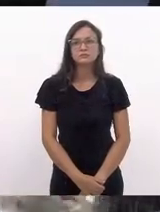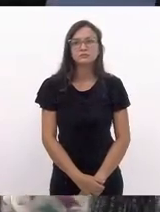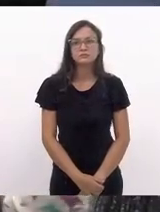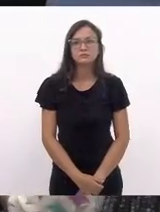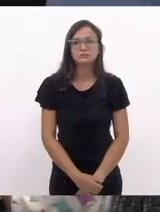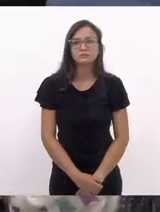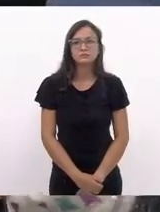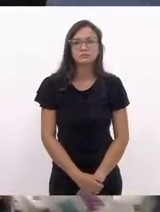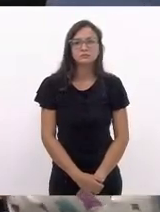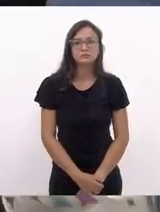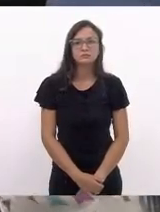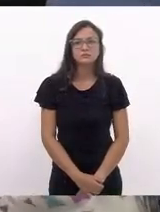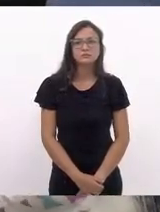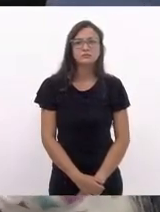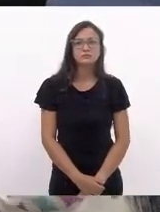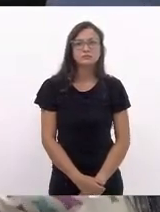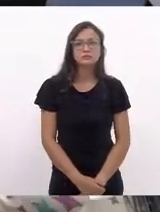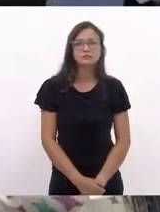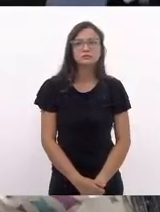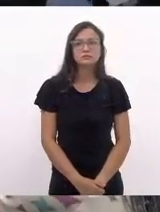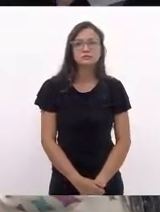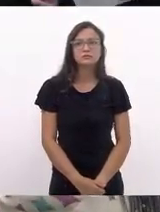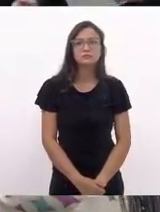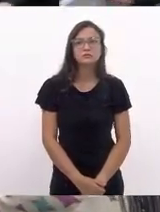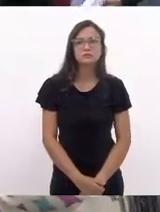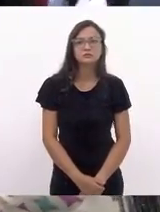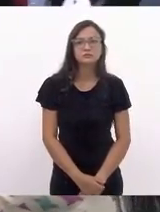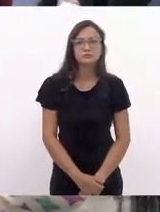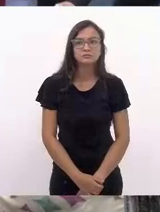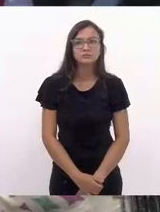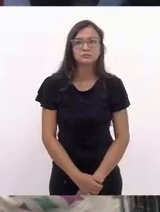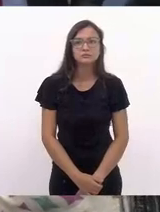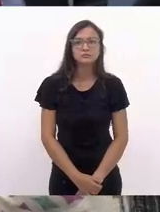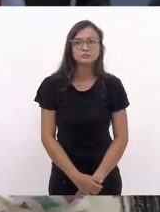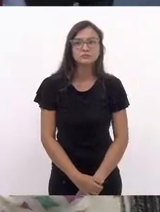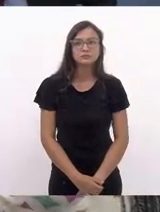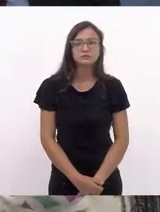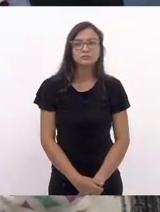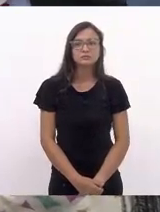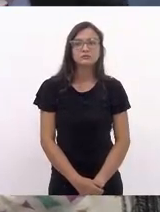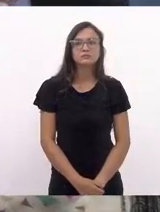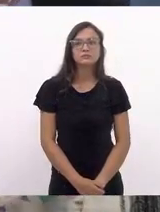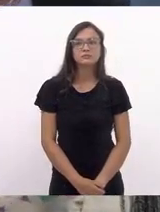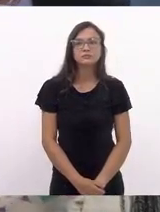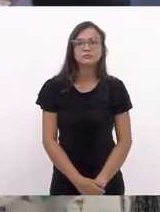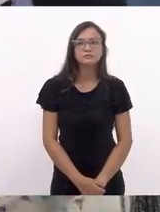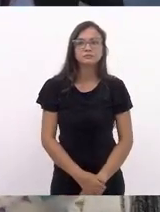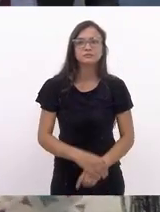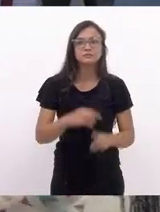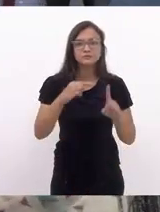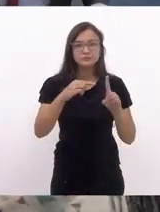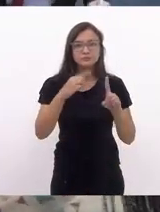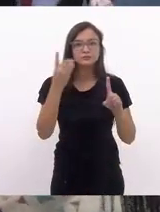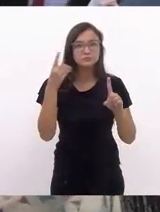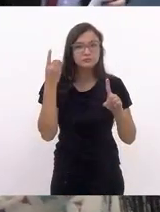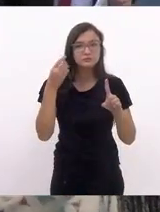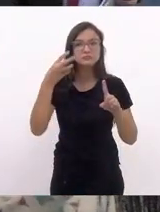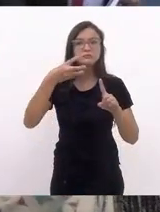E aí E aí a deputada Marta